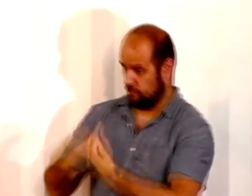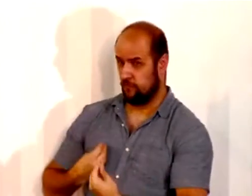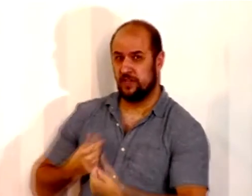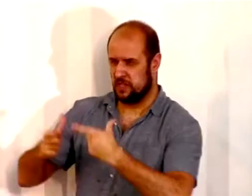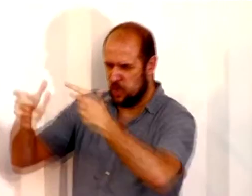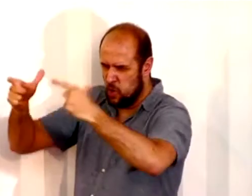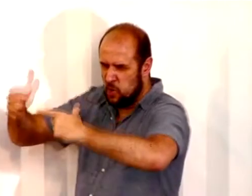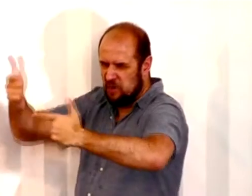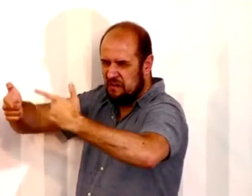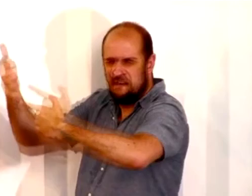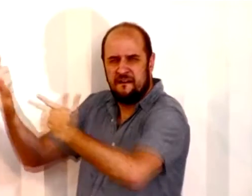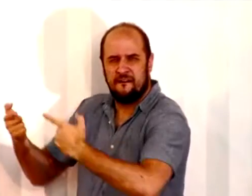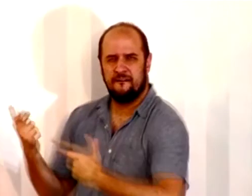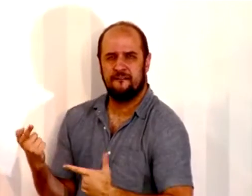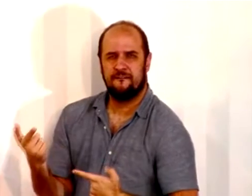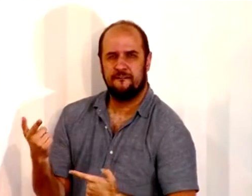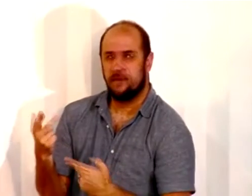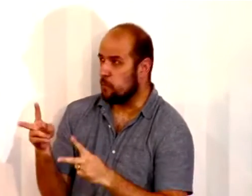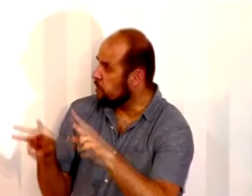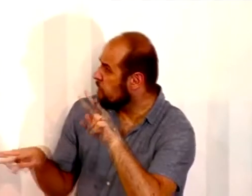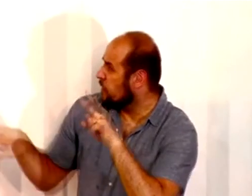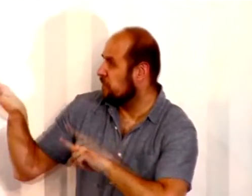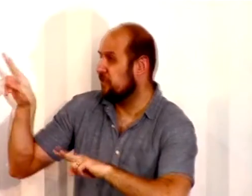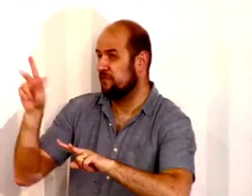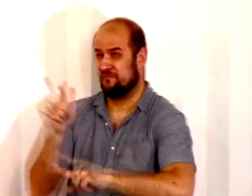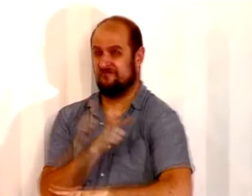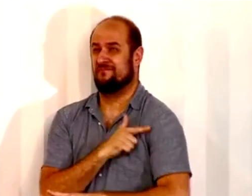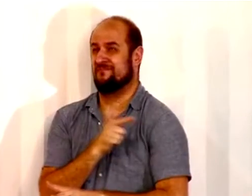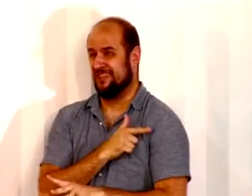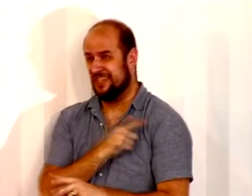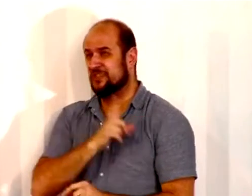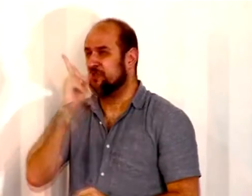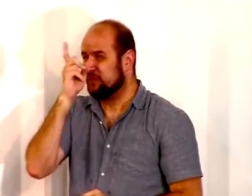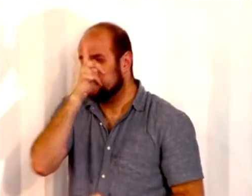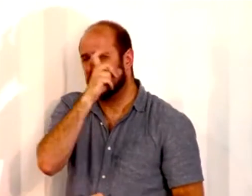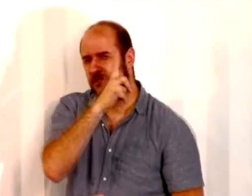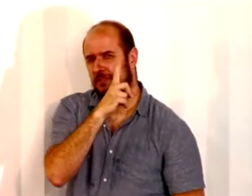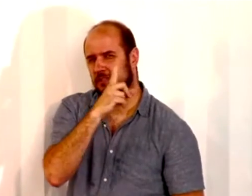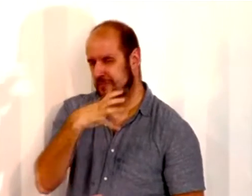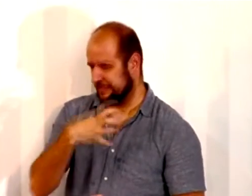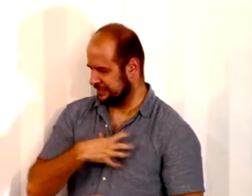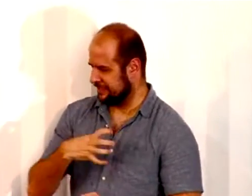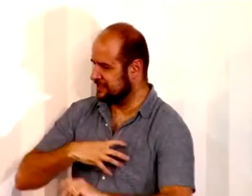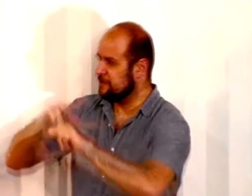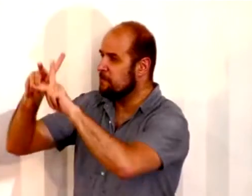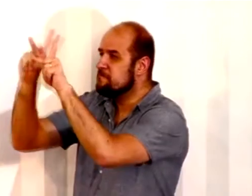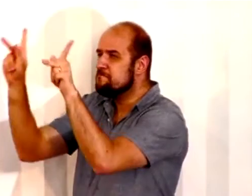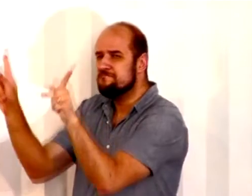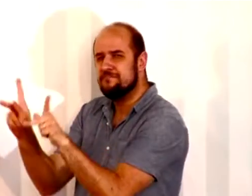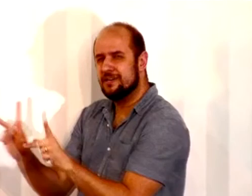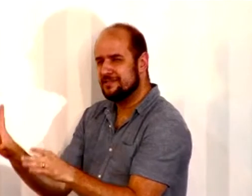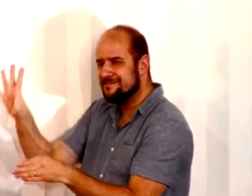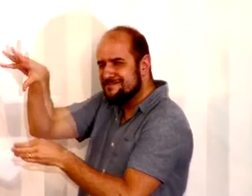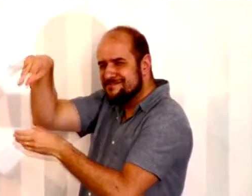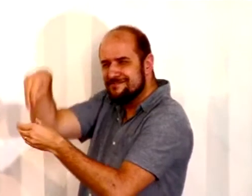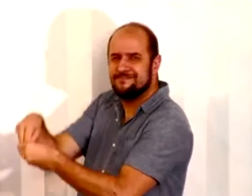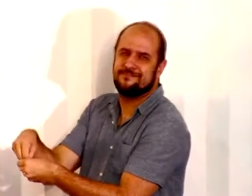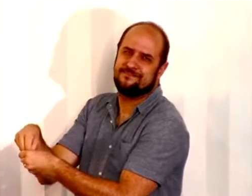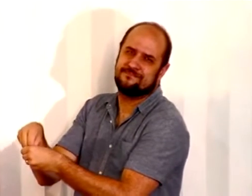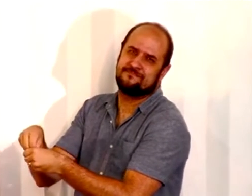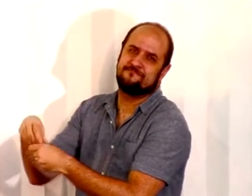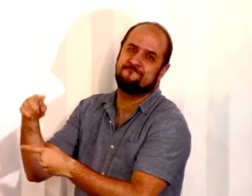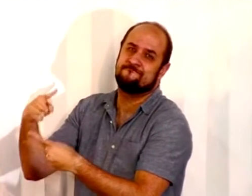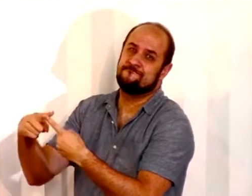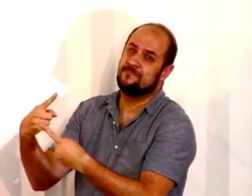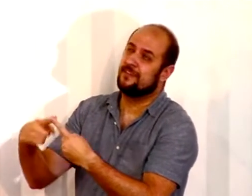guerra, mesmo que as circunstâncias ao meu redor sejam difíceis, eu estou em paz, porque o príncipe da paz cuida